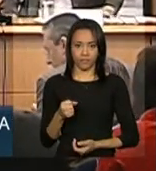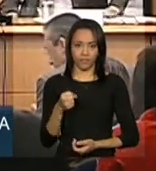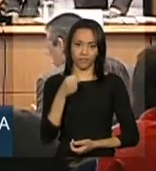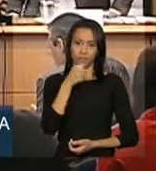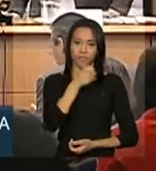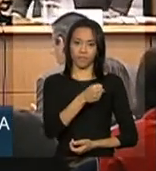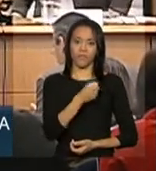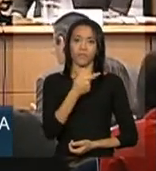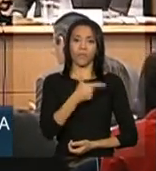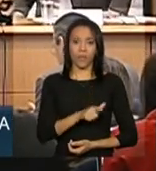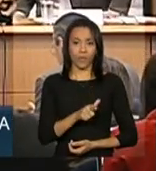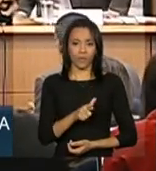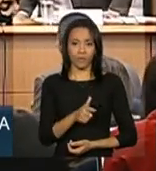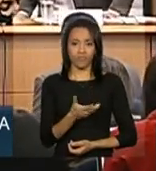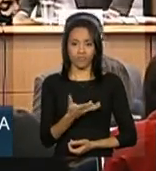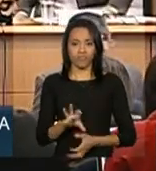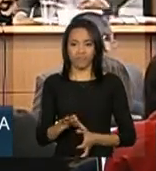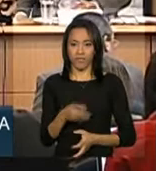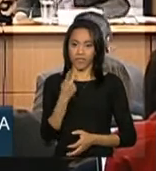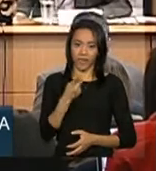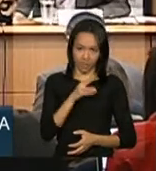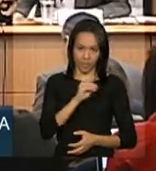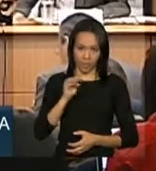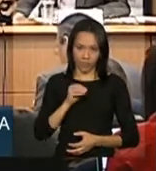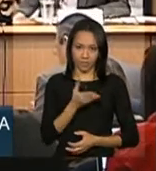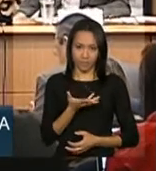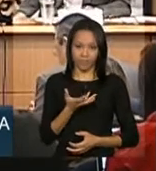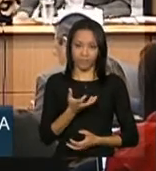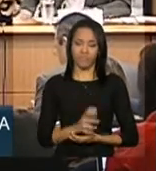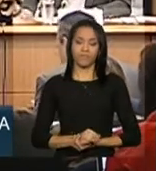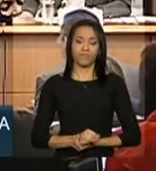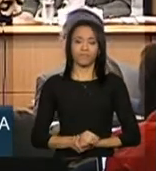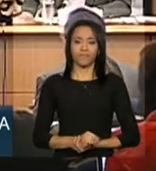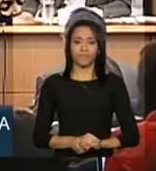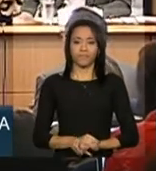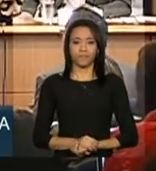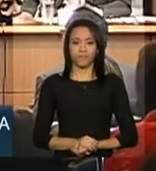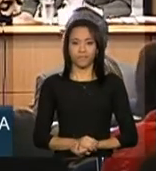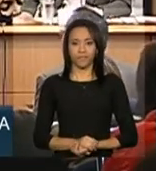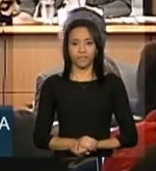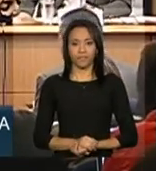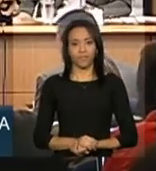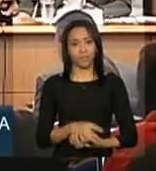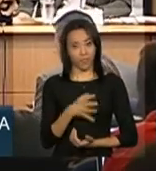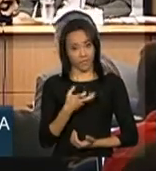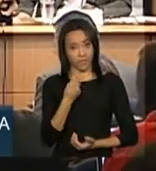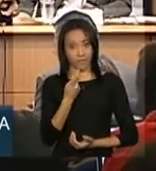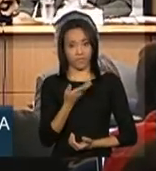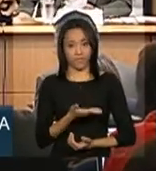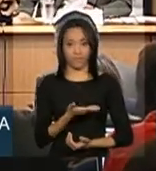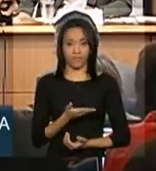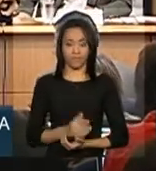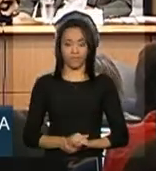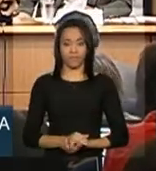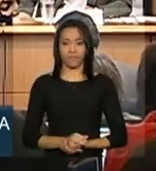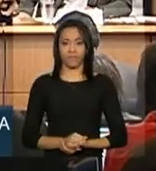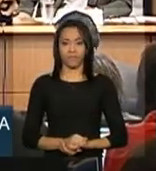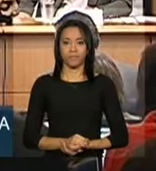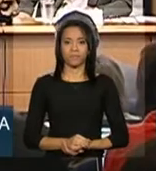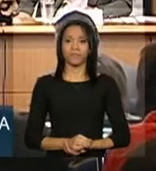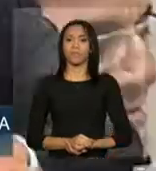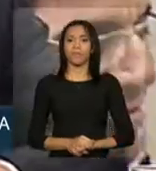Molina hoje não quer falar quer falar quer falar não não mas eles vão querer que você fale Morin então